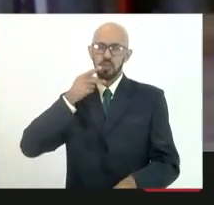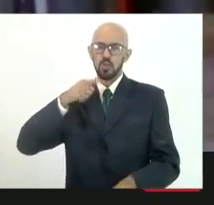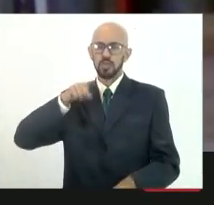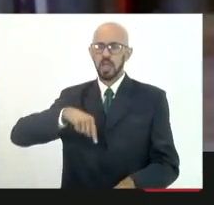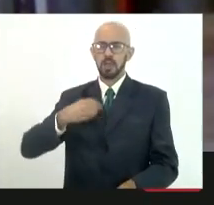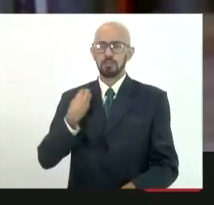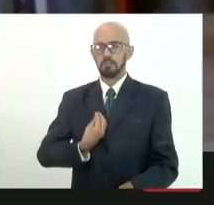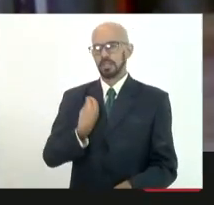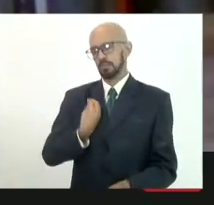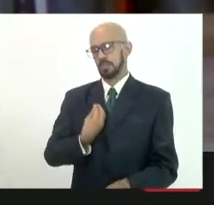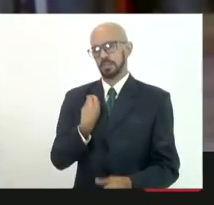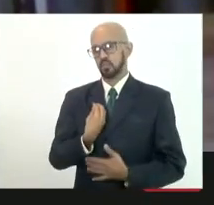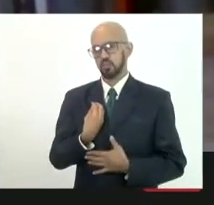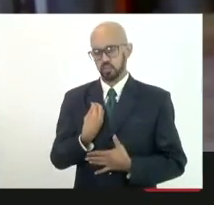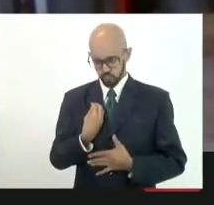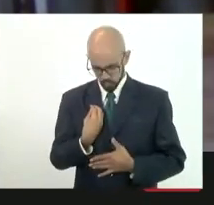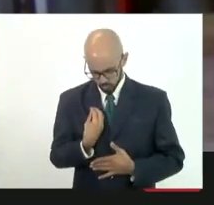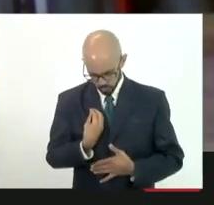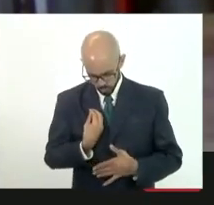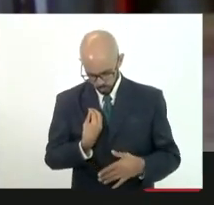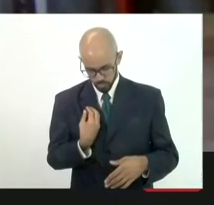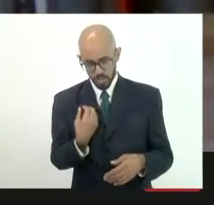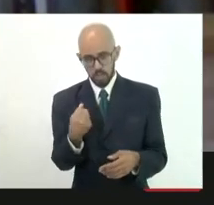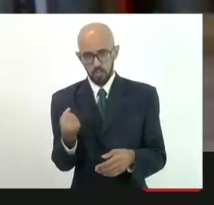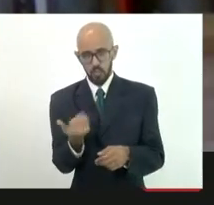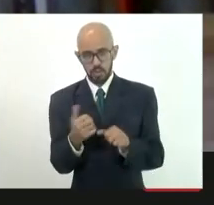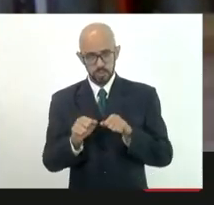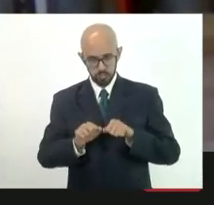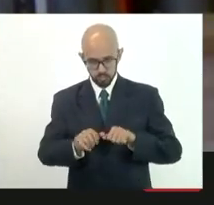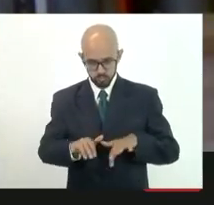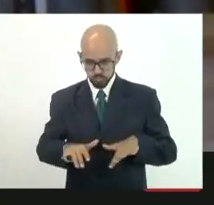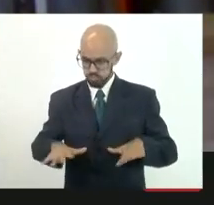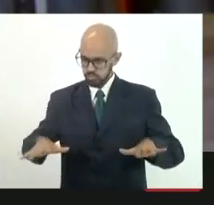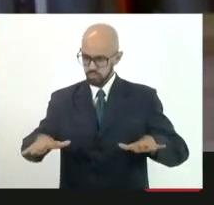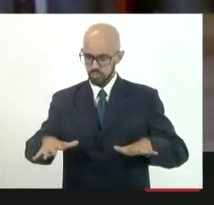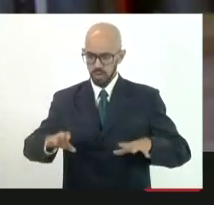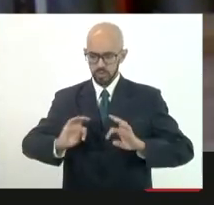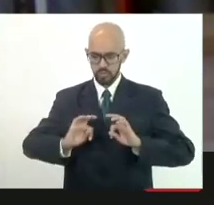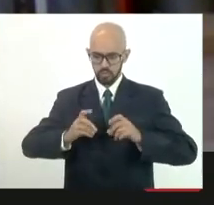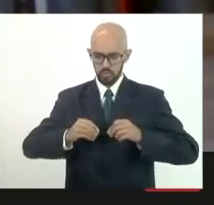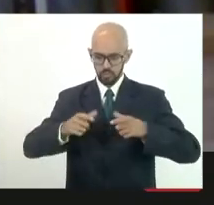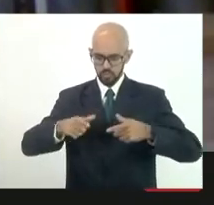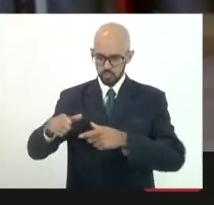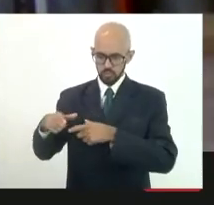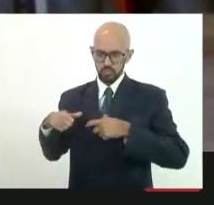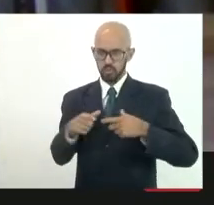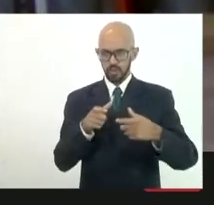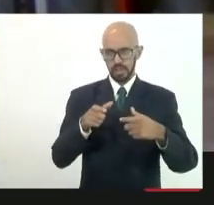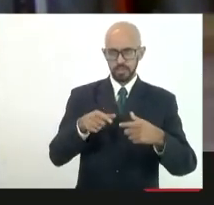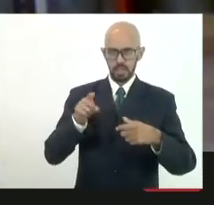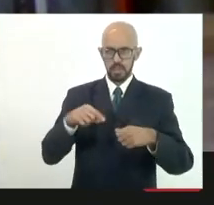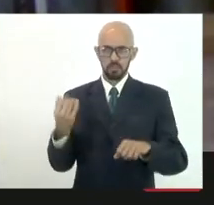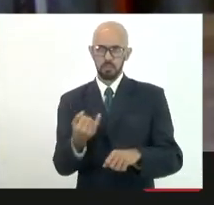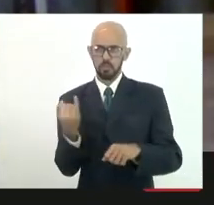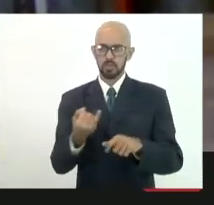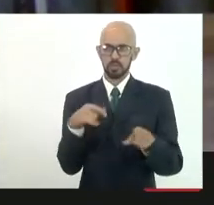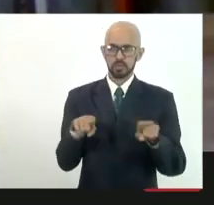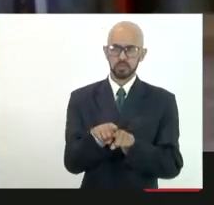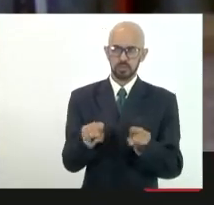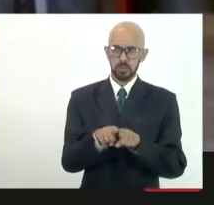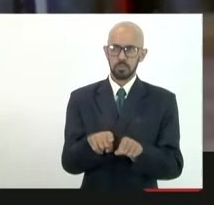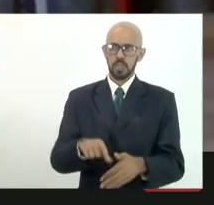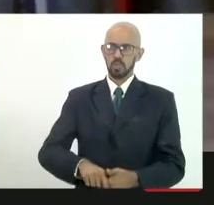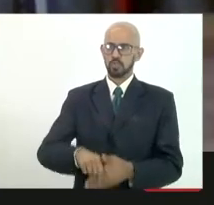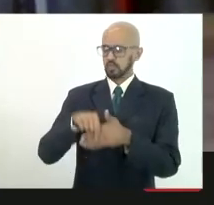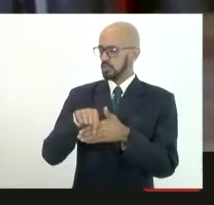a participação, e a partir do momento que se capilariza esses espaços, é importante trazer as